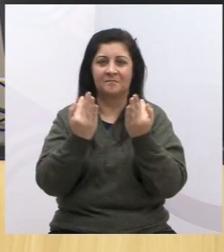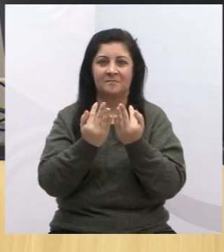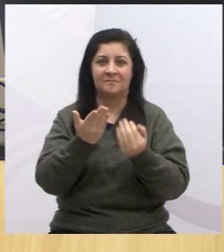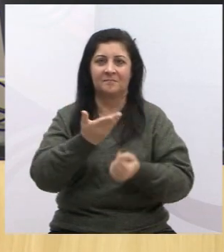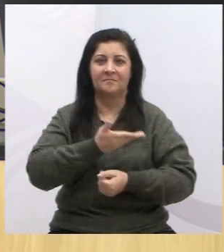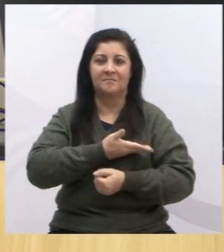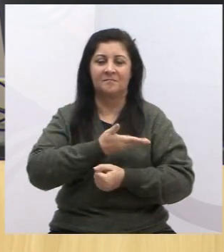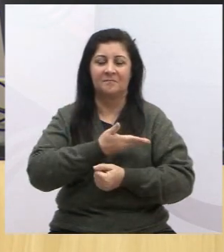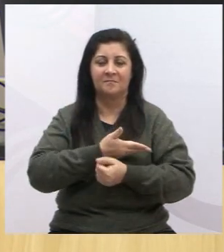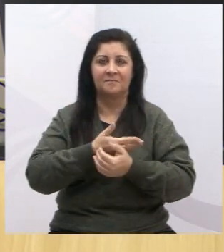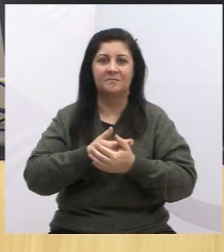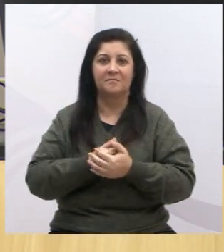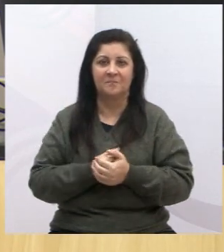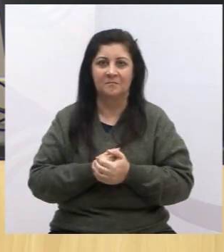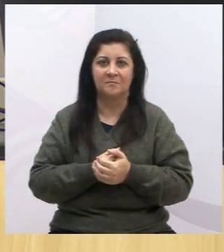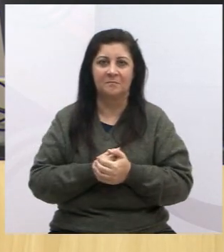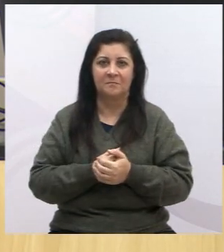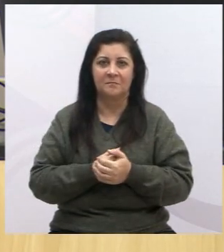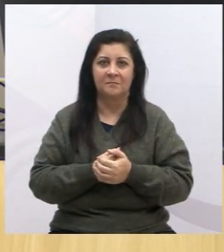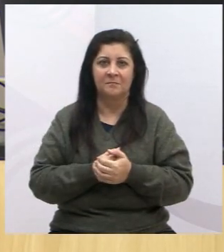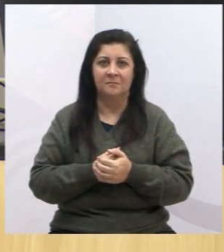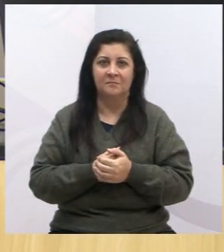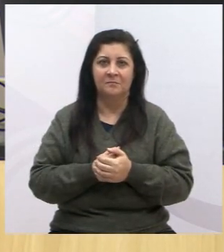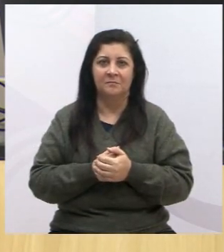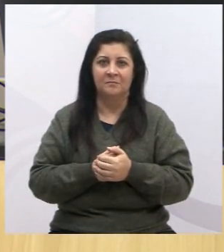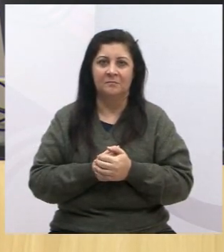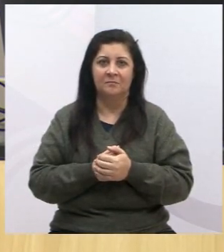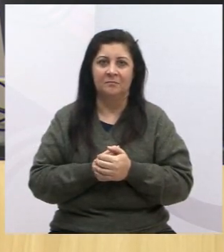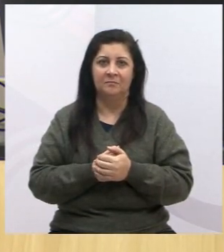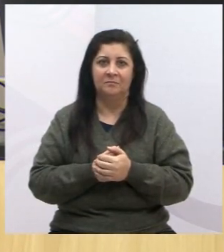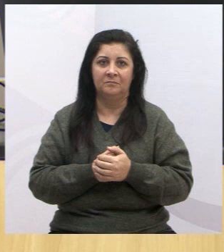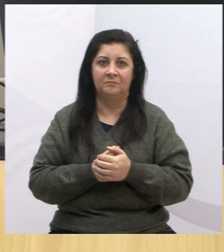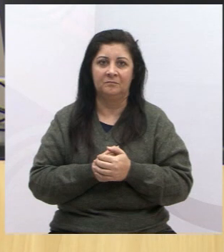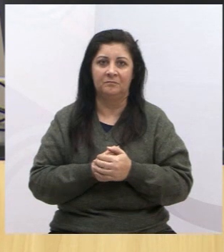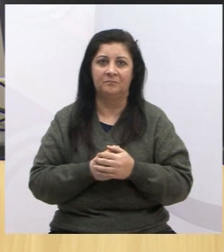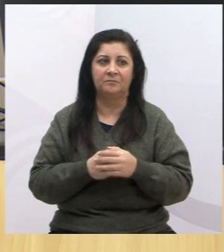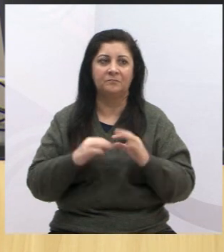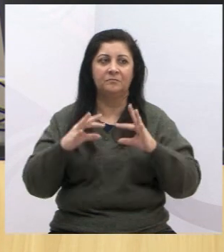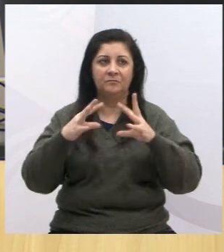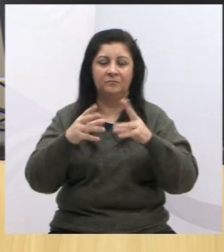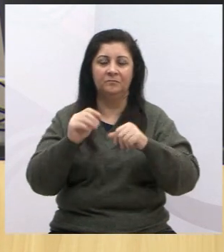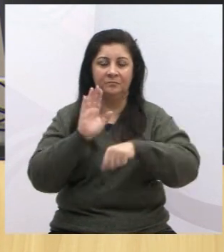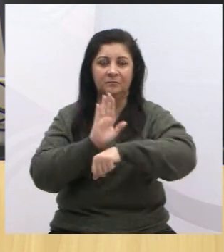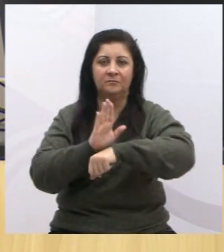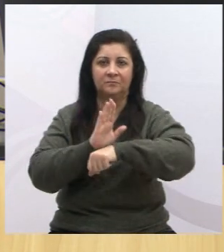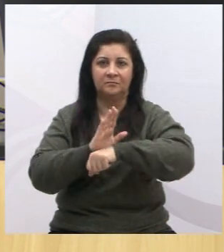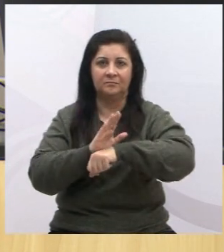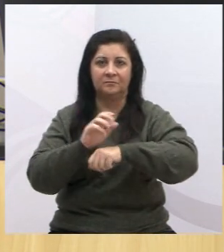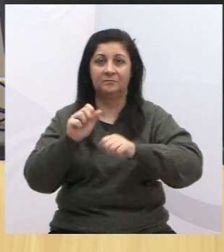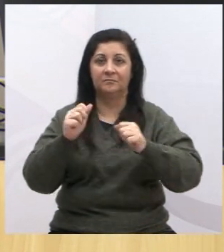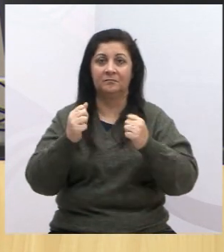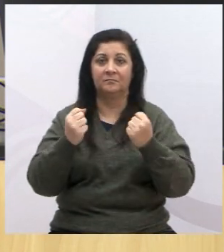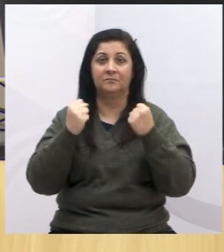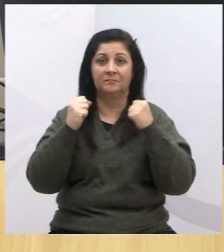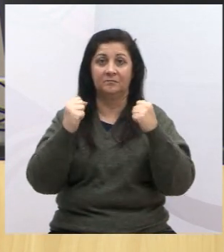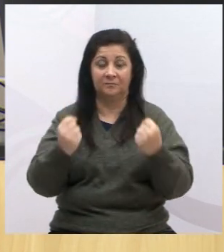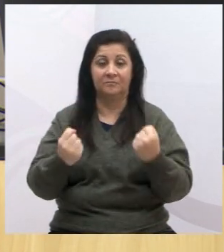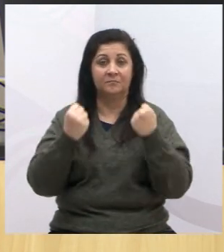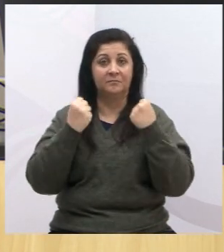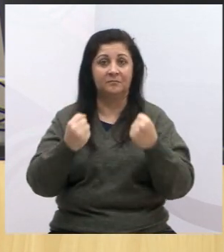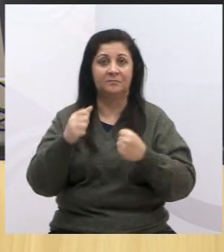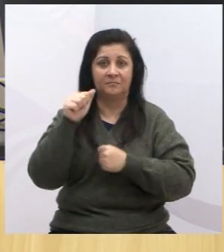patrocinadores do atleta, vez que esses certames contribuirão direta ou indiretamente para esse momento